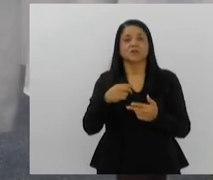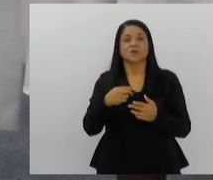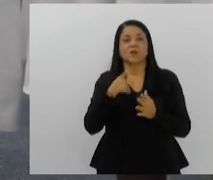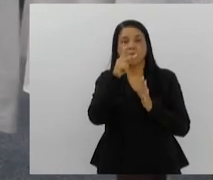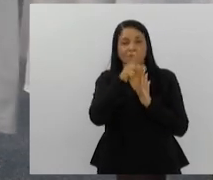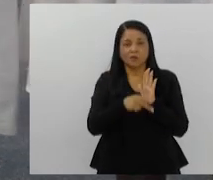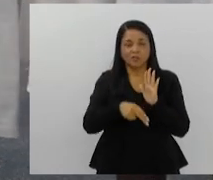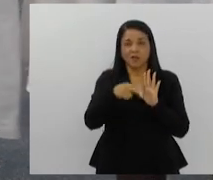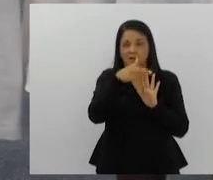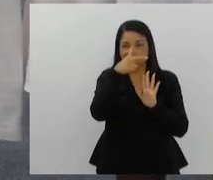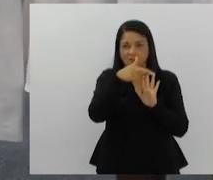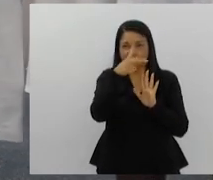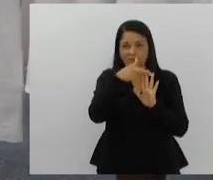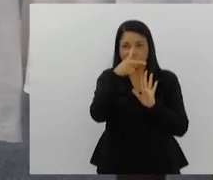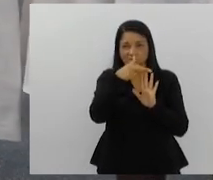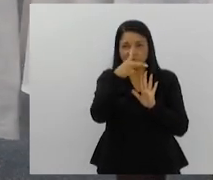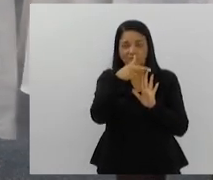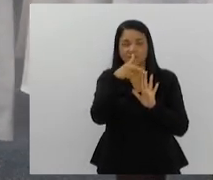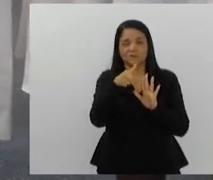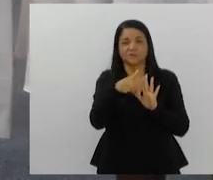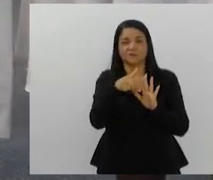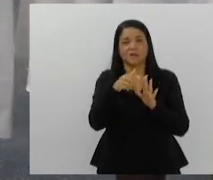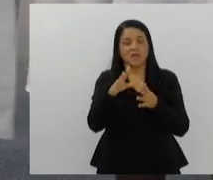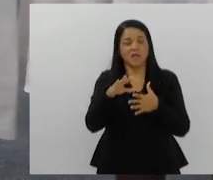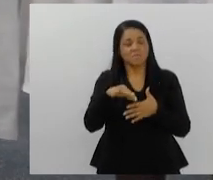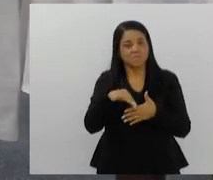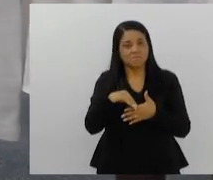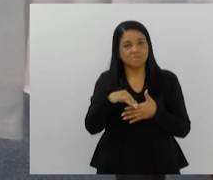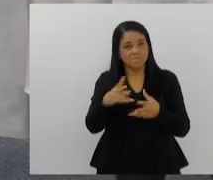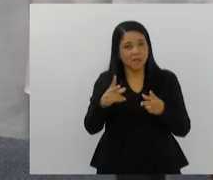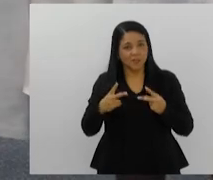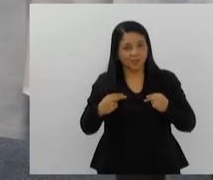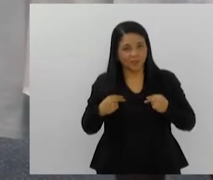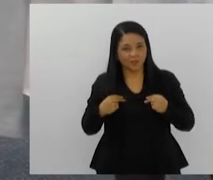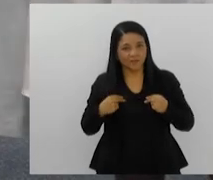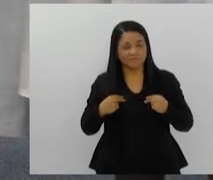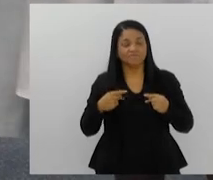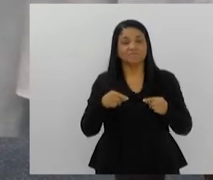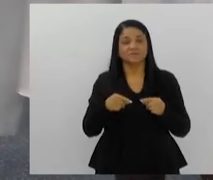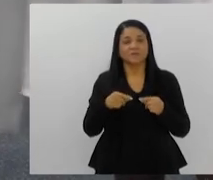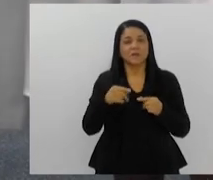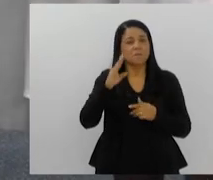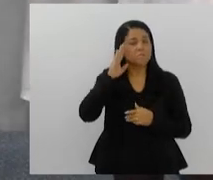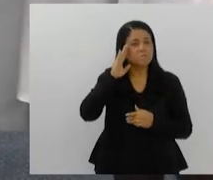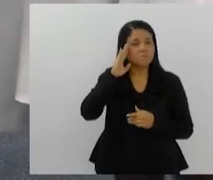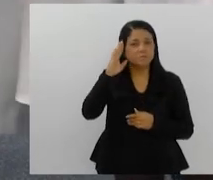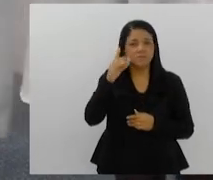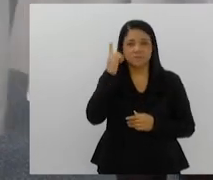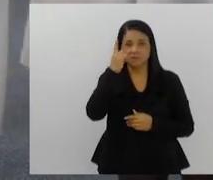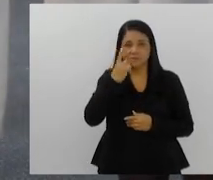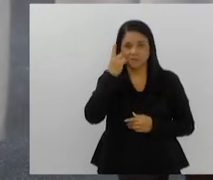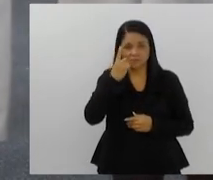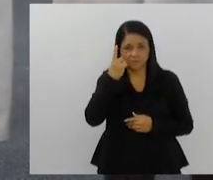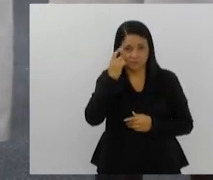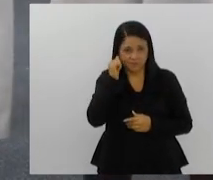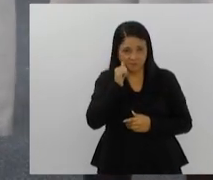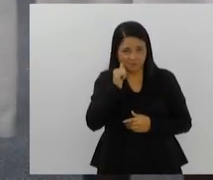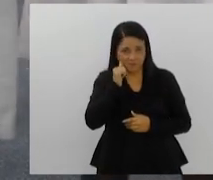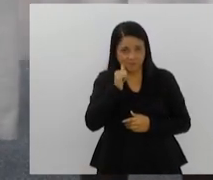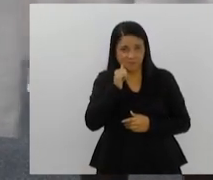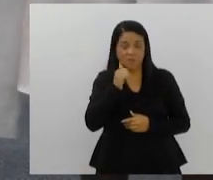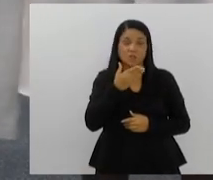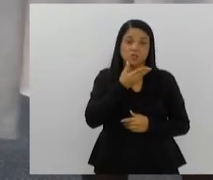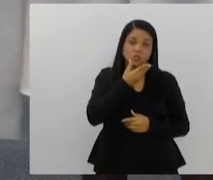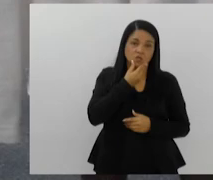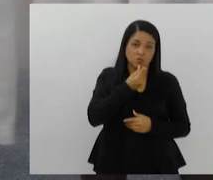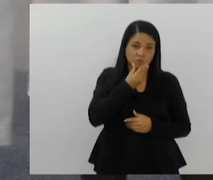da deputada, ele é muito meritório, especialmente para as deputadas e para os